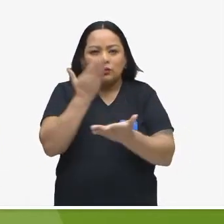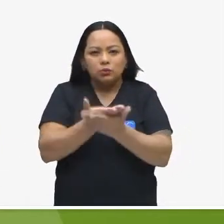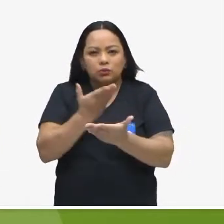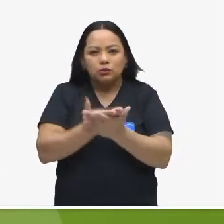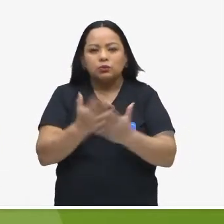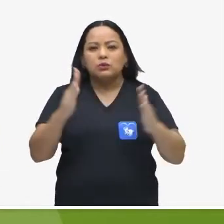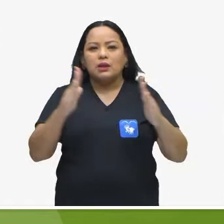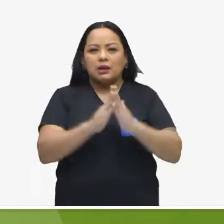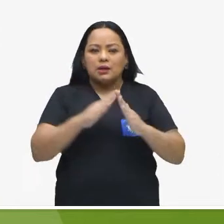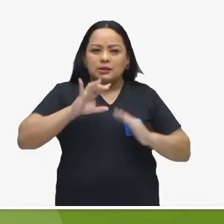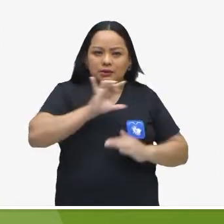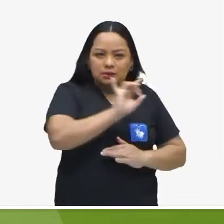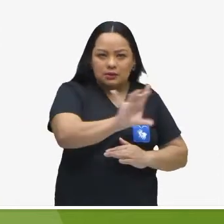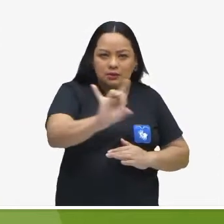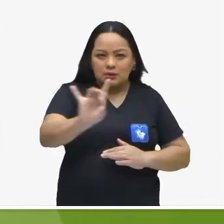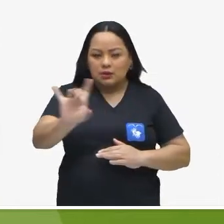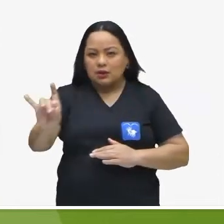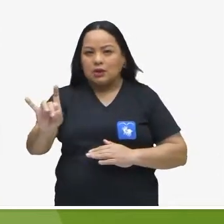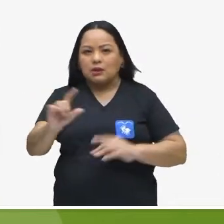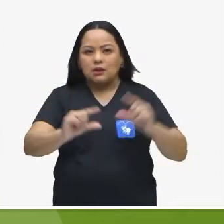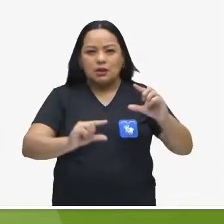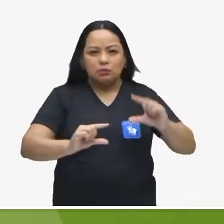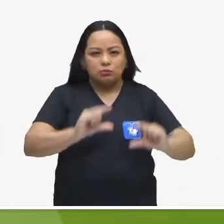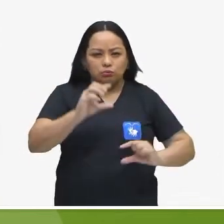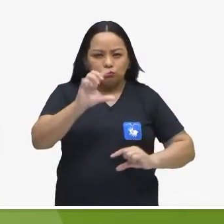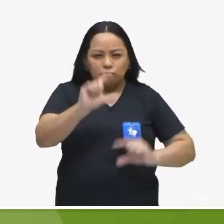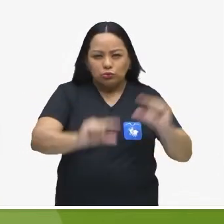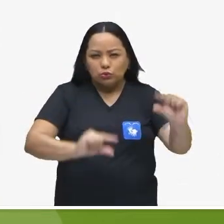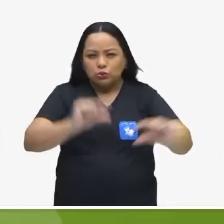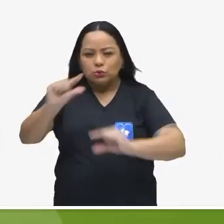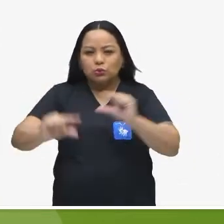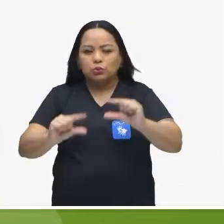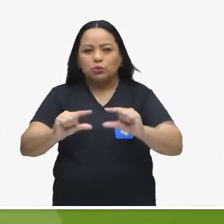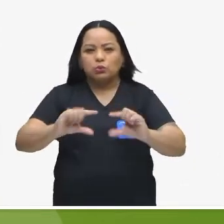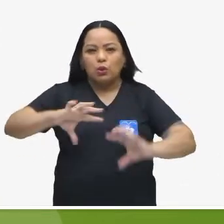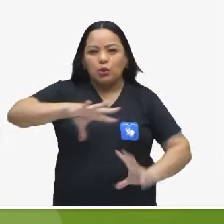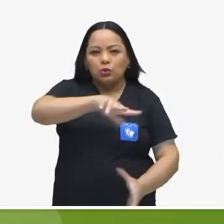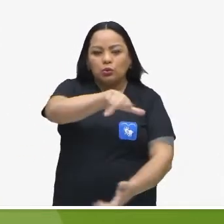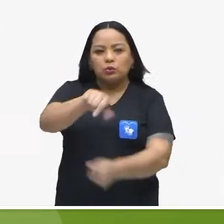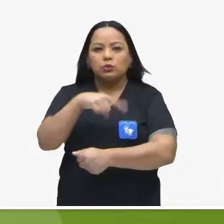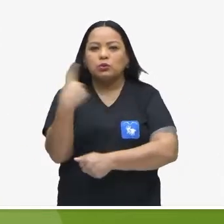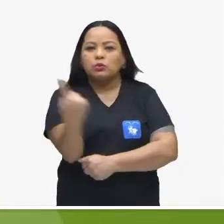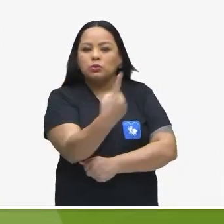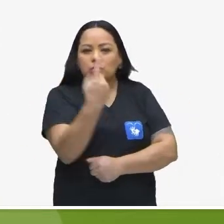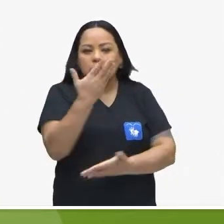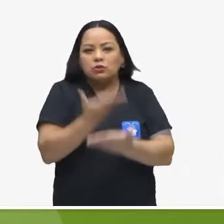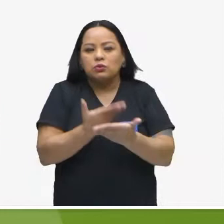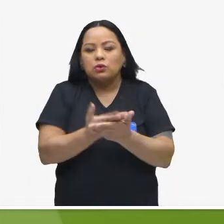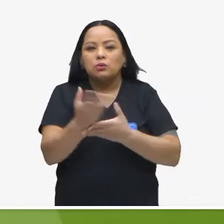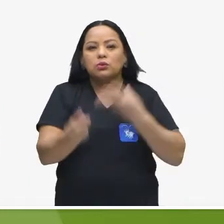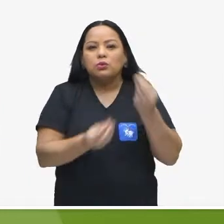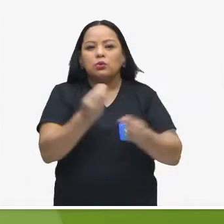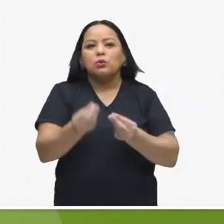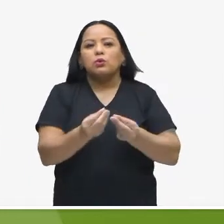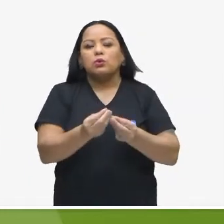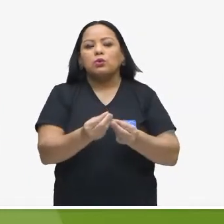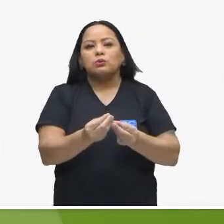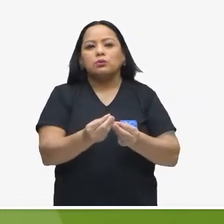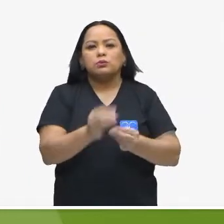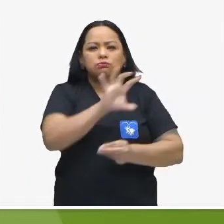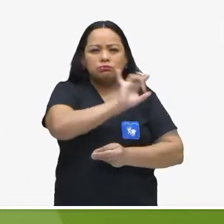de cada organismo do planeta. Ou seja, nós estudamos como é que esses seres